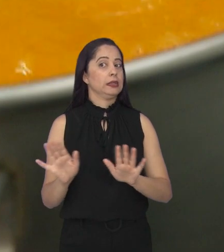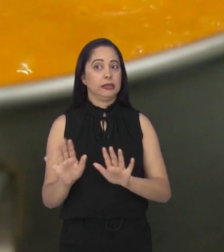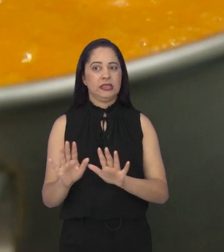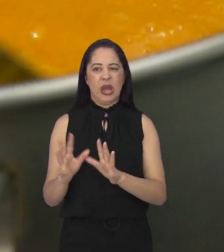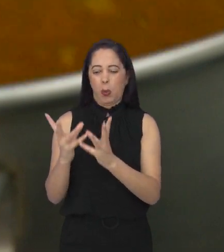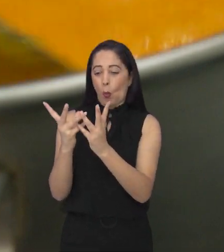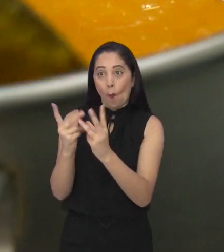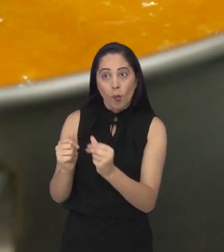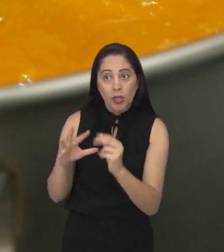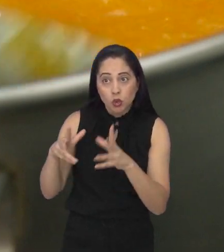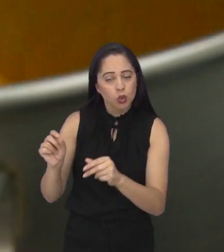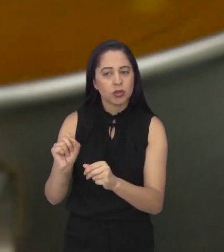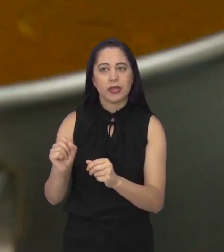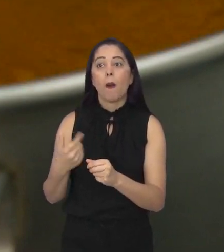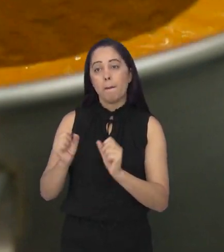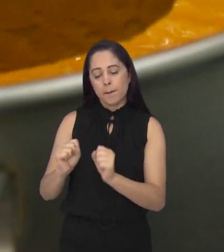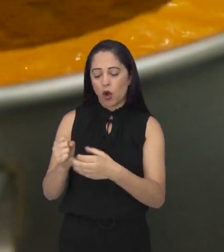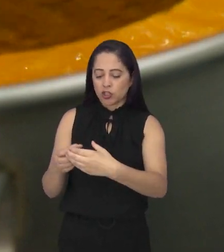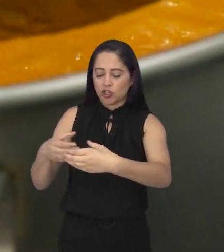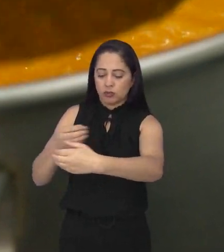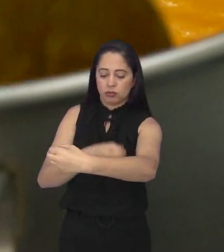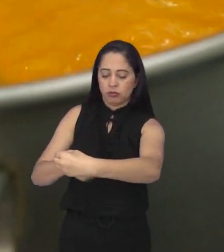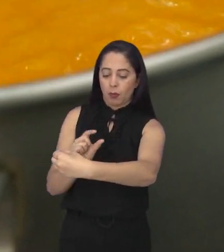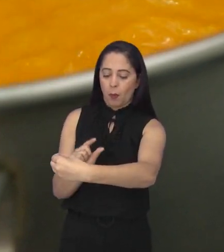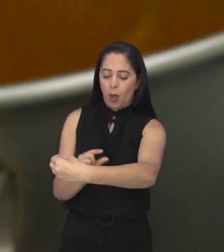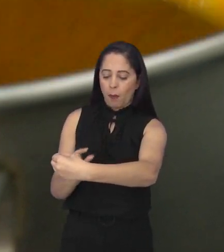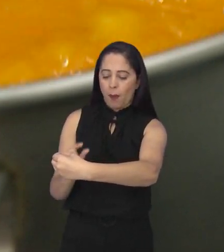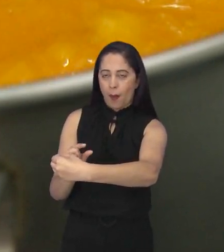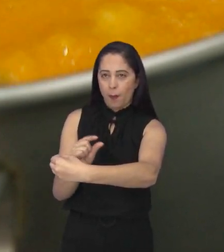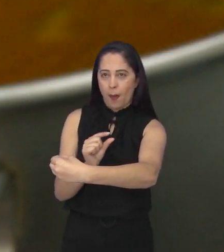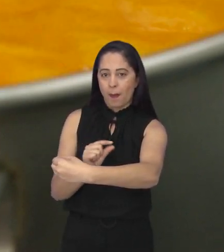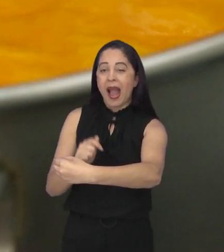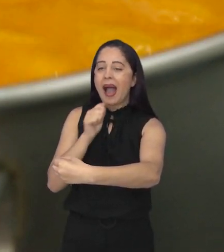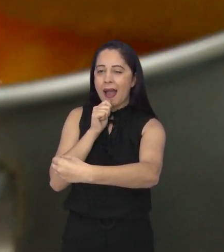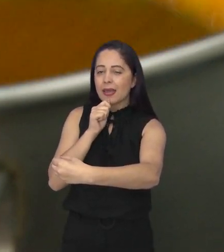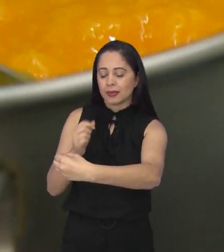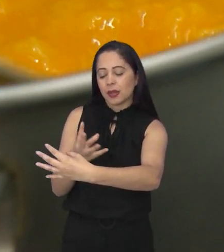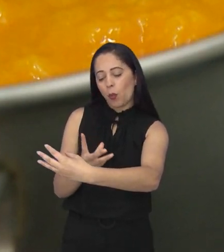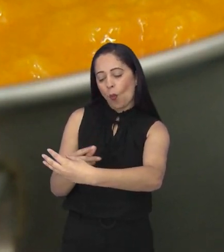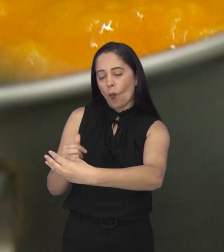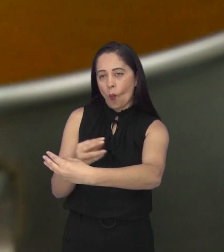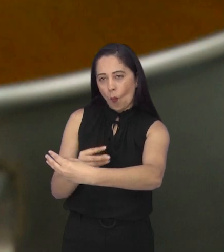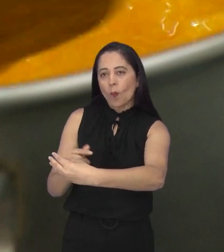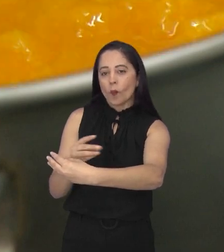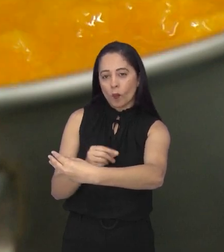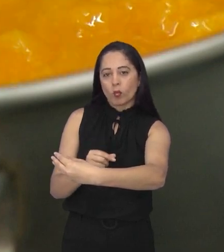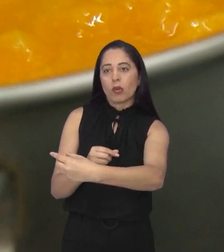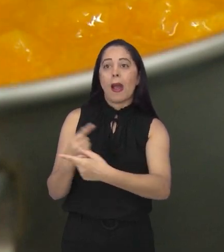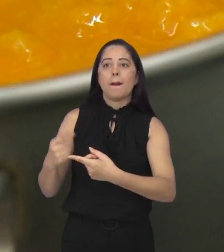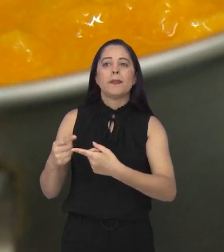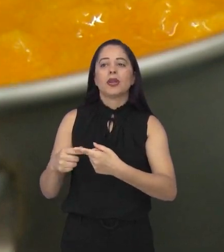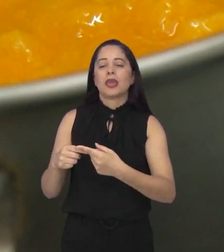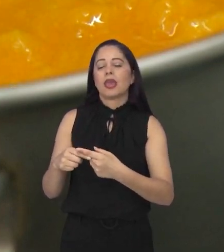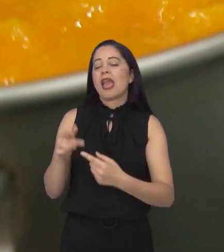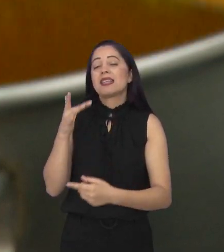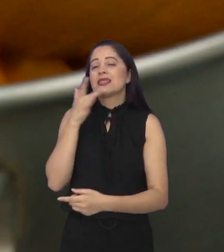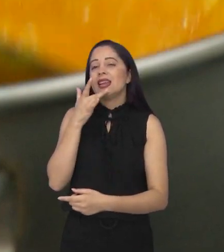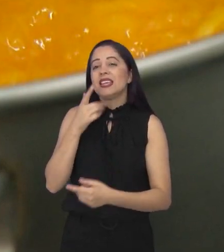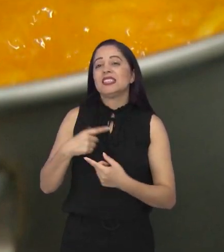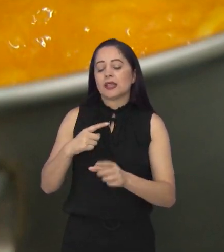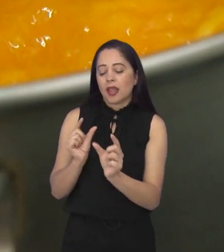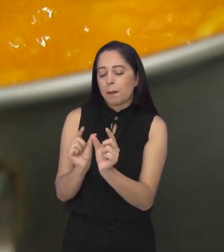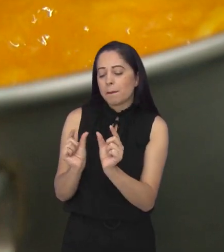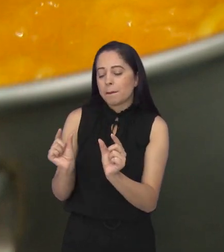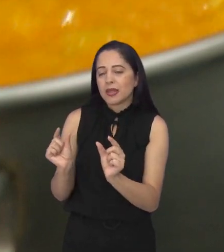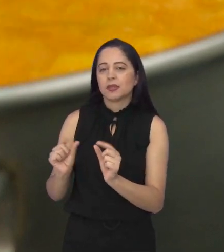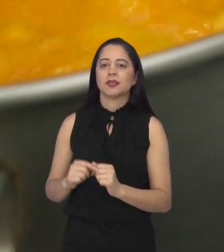alguns? Isso, ela não vai perder todos os pedacinhos. O nosso diferencial é justamente manter os pedaços da fruta, né? É uma geleia confiture,